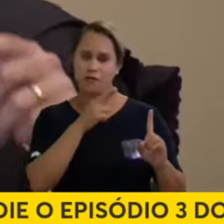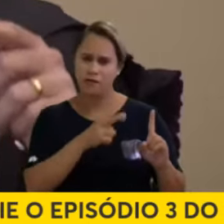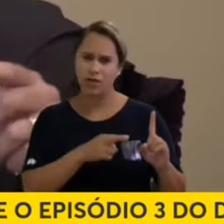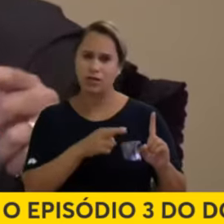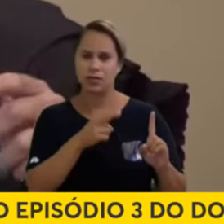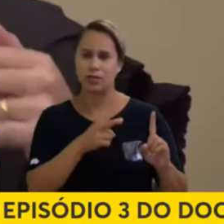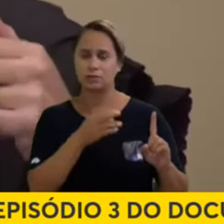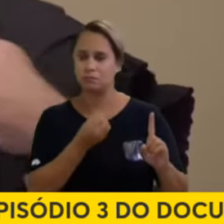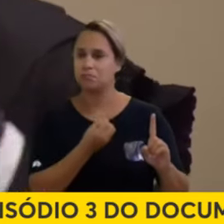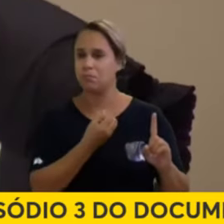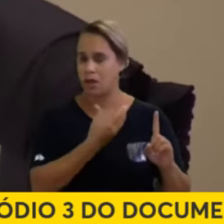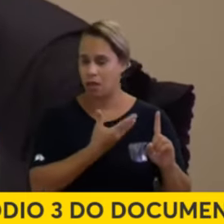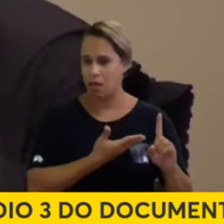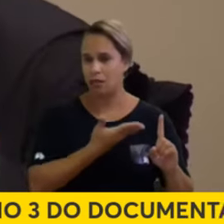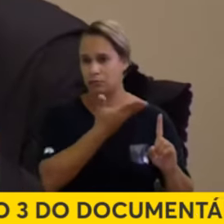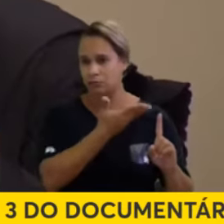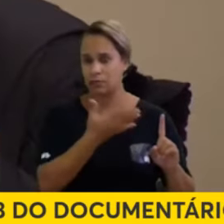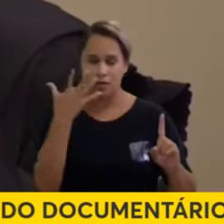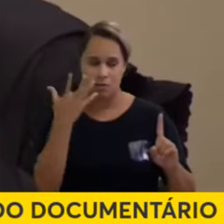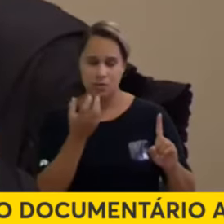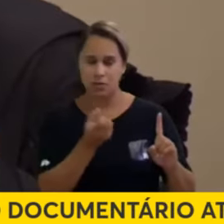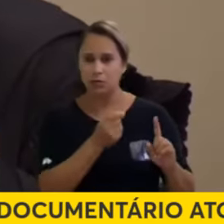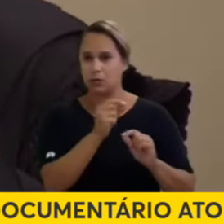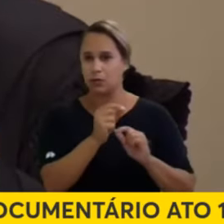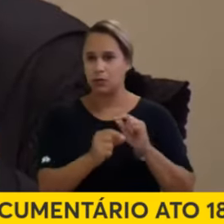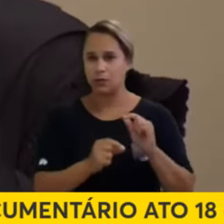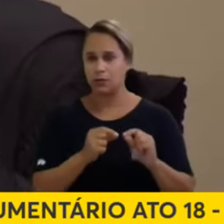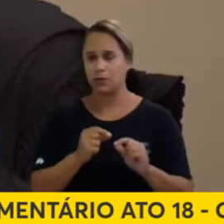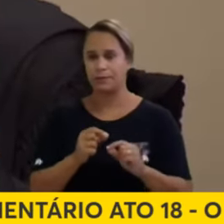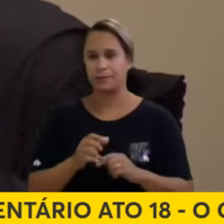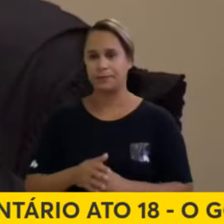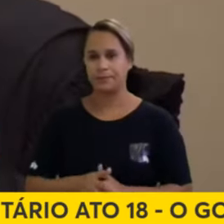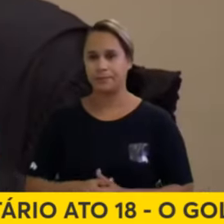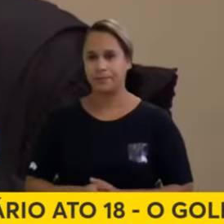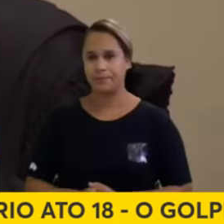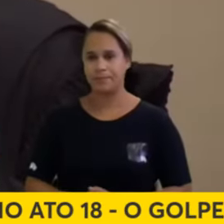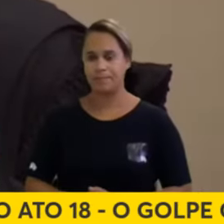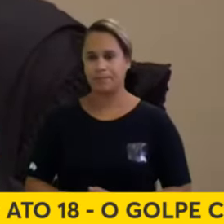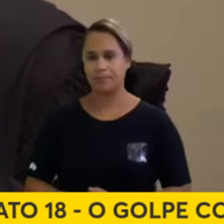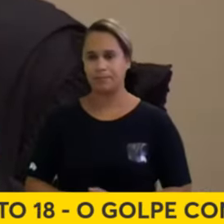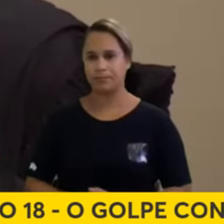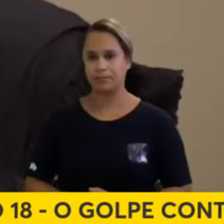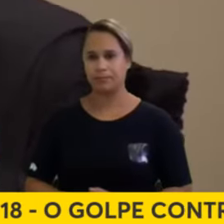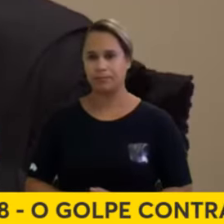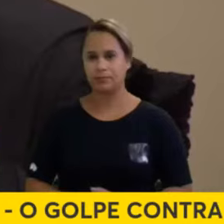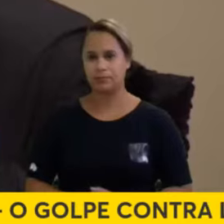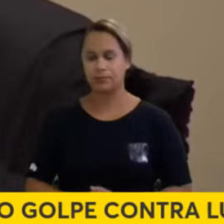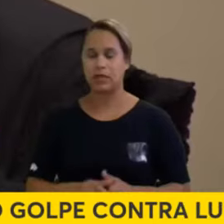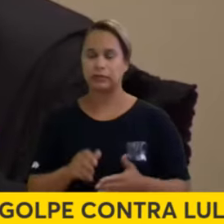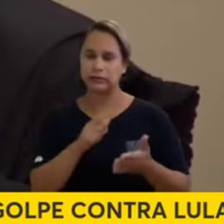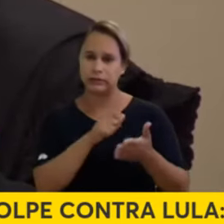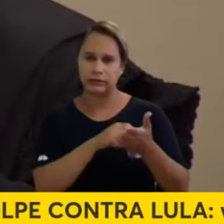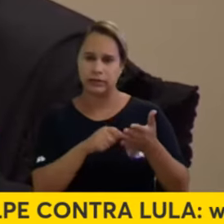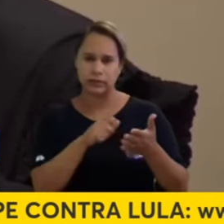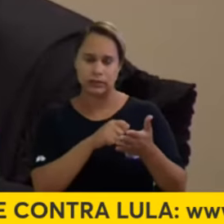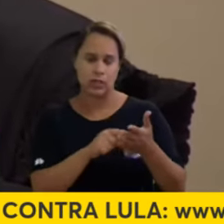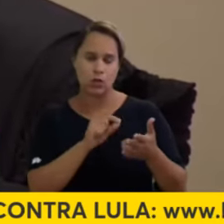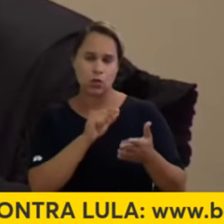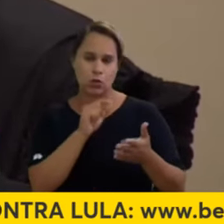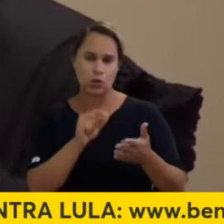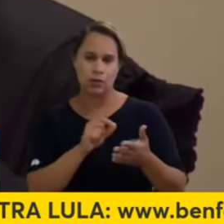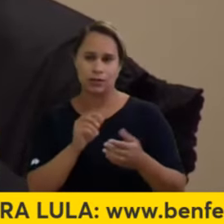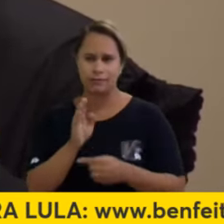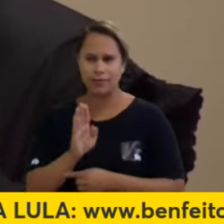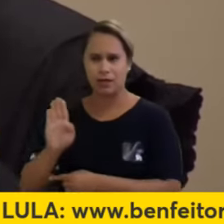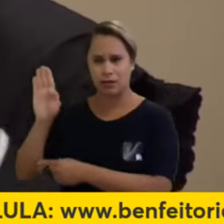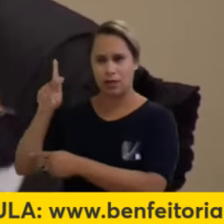demonstração mínima de quanto seus candidatos suspenderam ass sinalo Por inegável que o candidato Paulo Martins na época